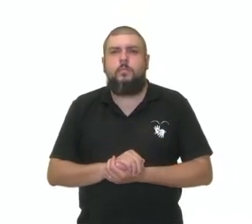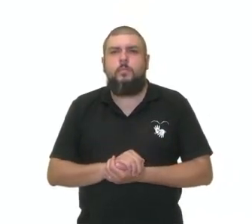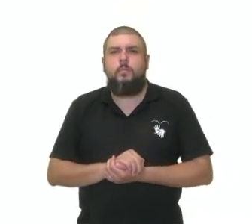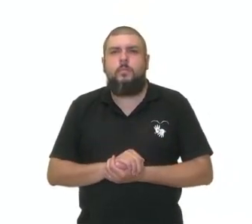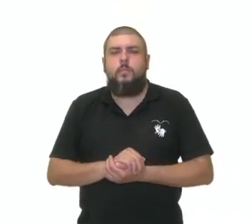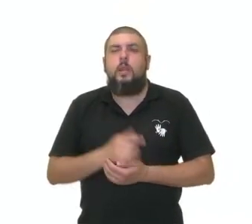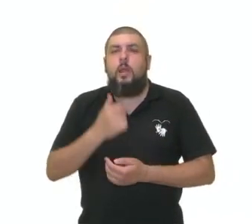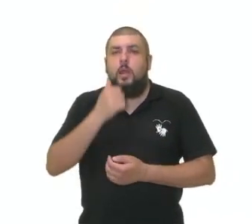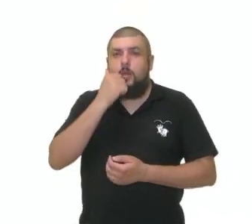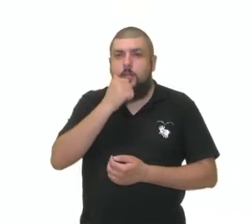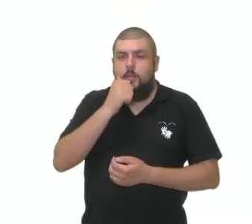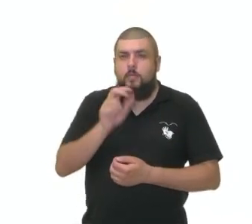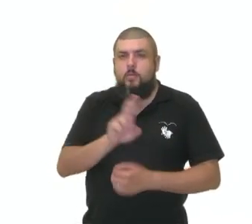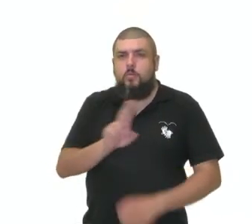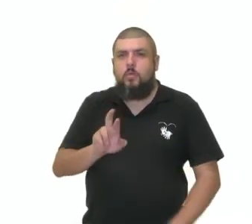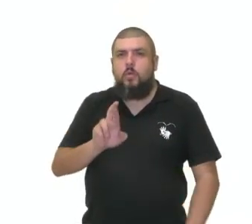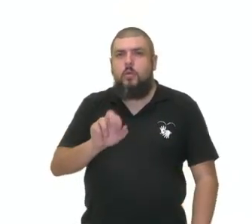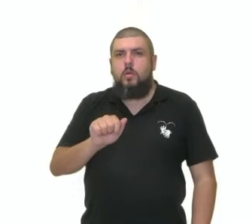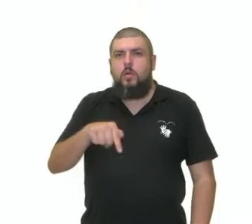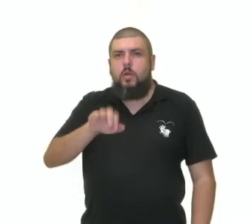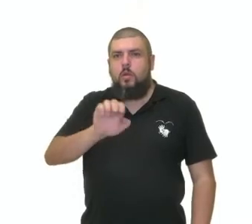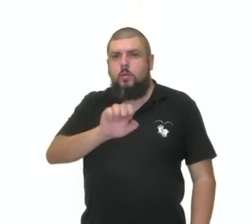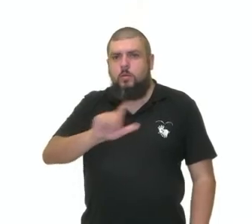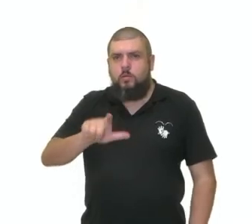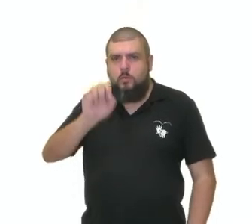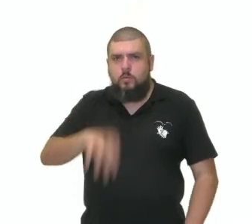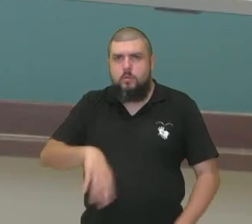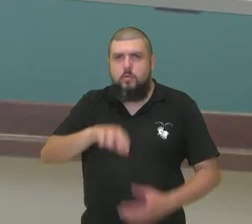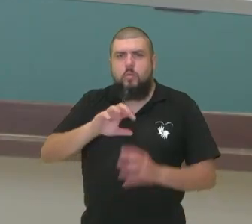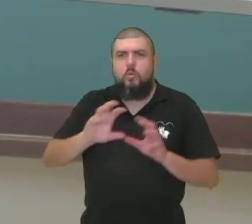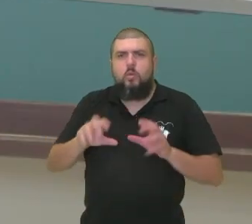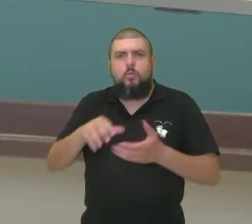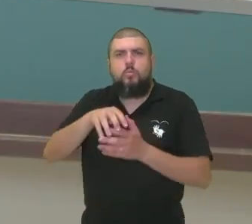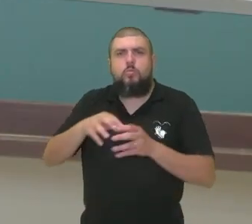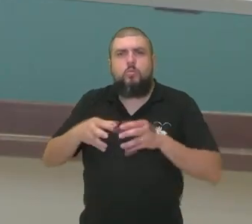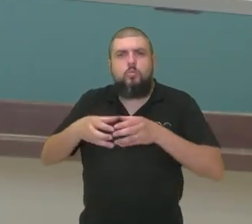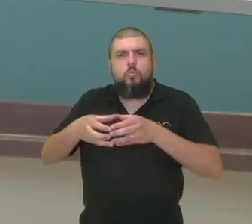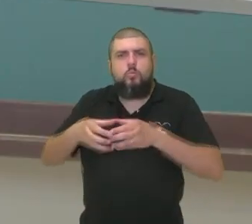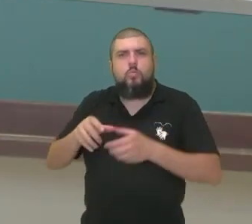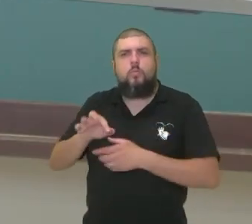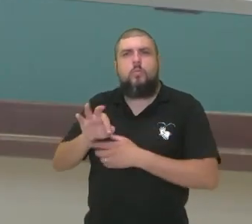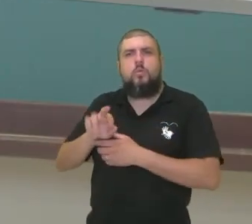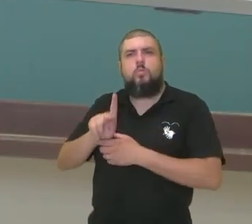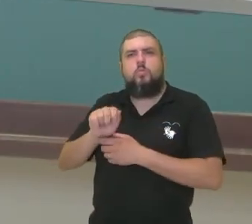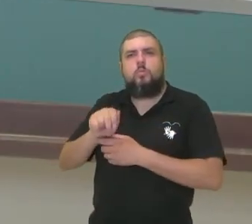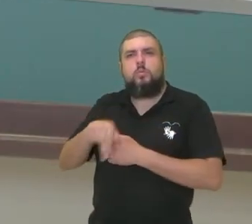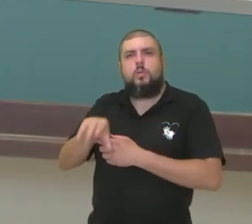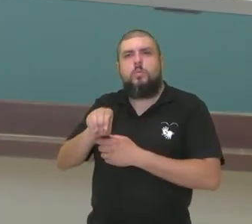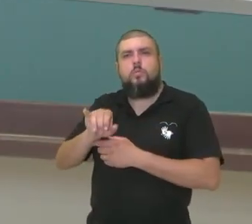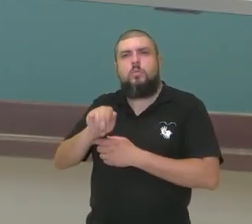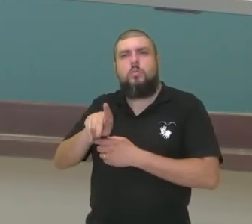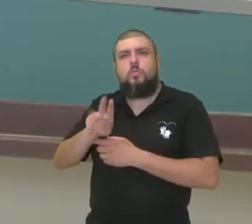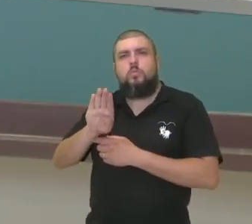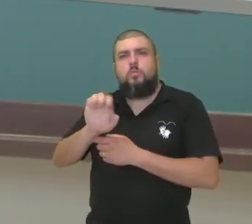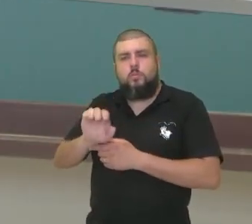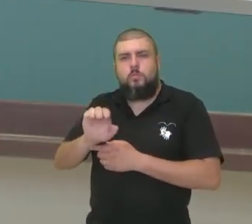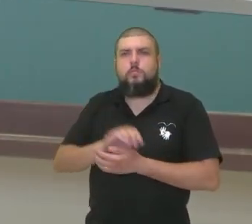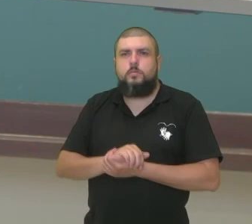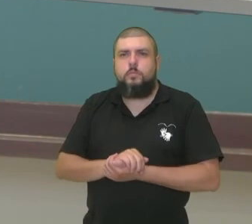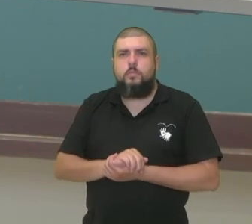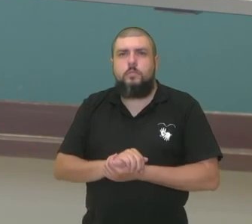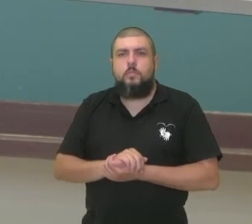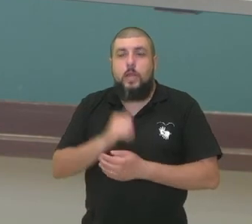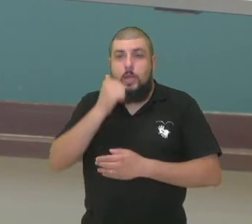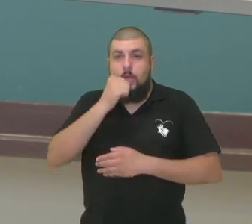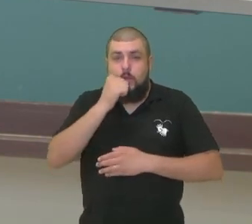e descendente dos Tucano e Cubeu. Então, uma mulher líder indígena, diz que não